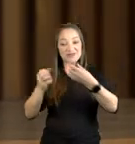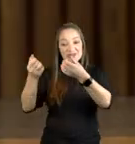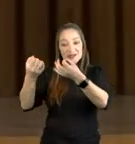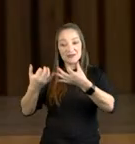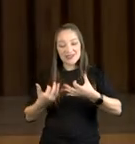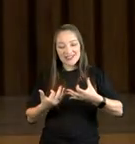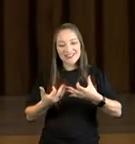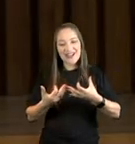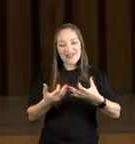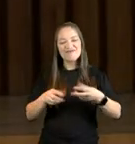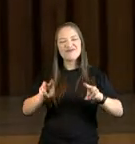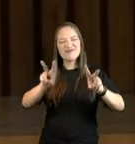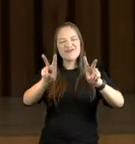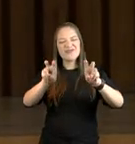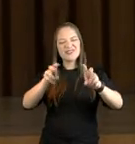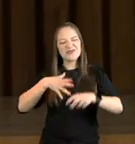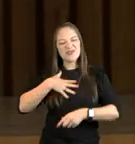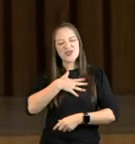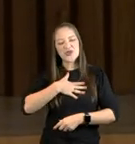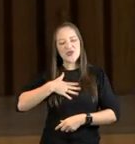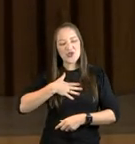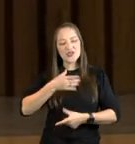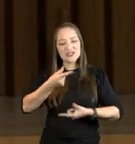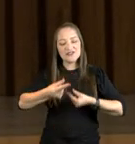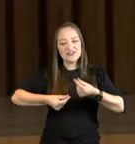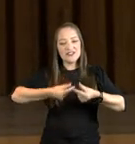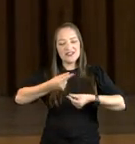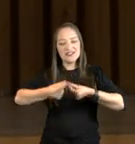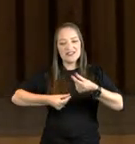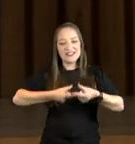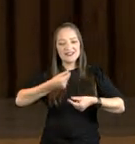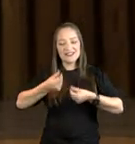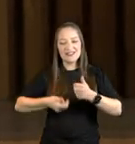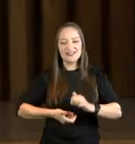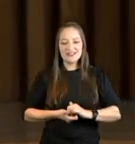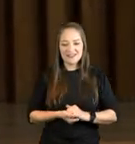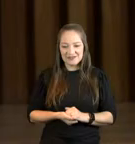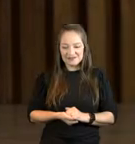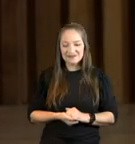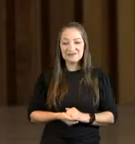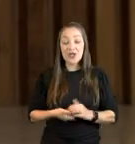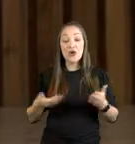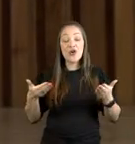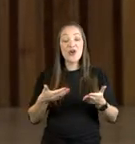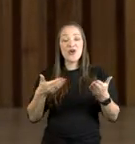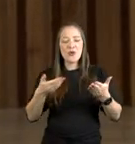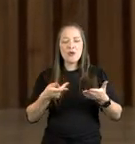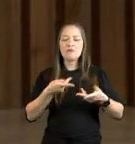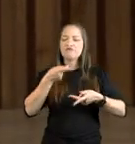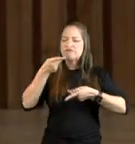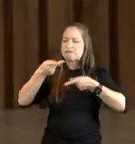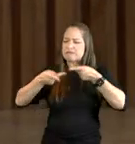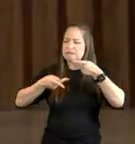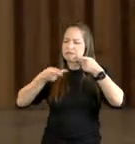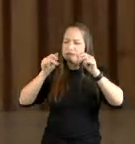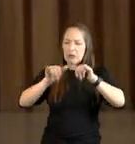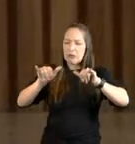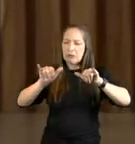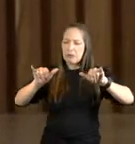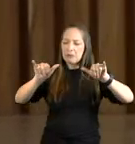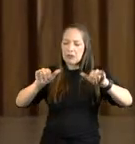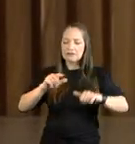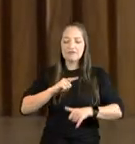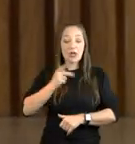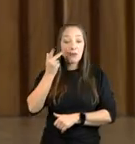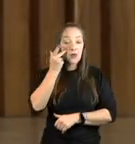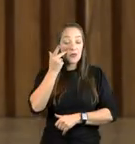gosto muito, que é o tema financeiro, que hoje está bastante comum sendo falado, está bastante comum